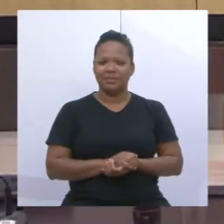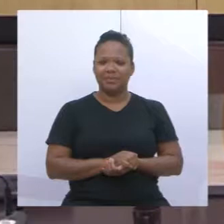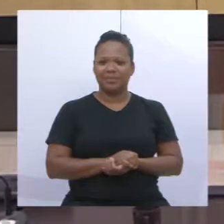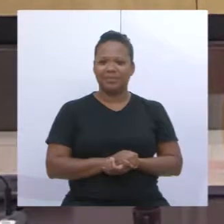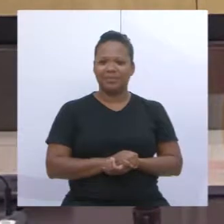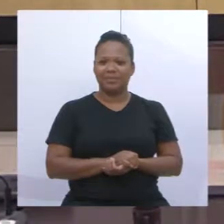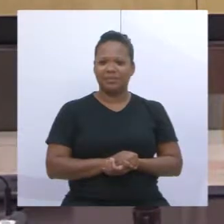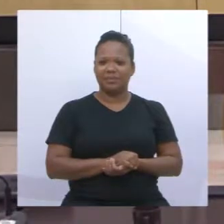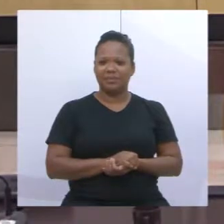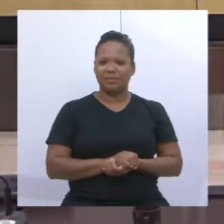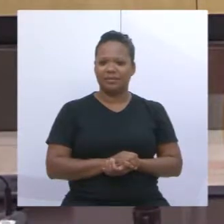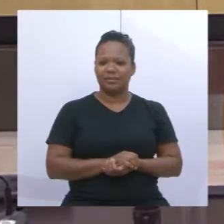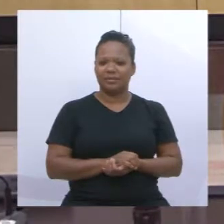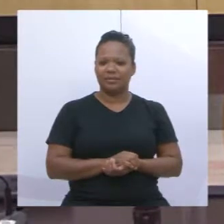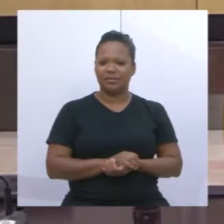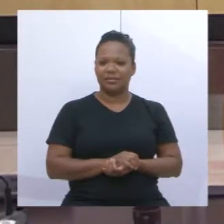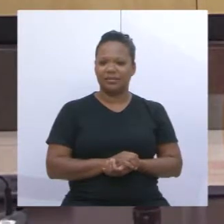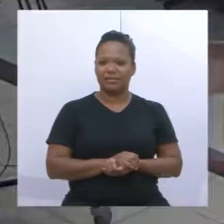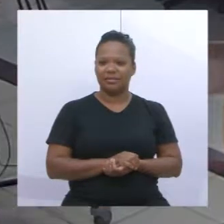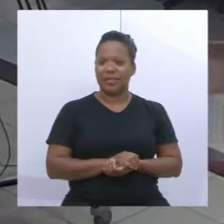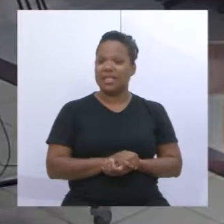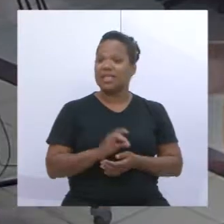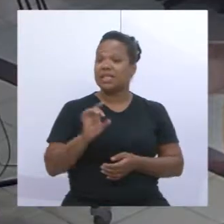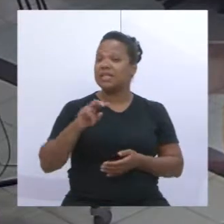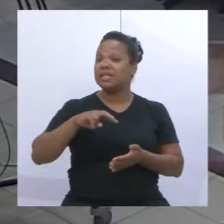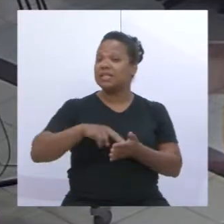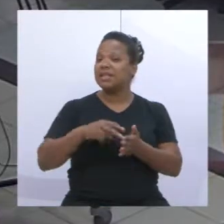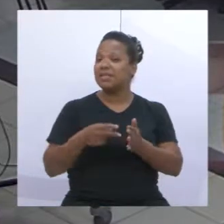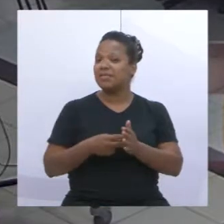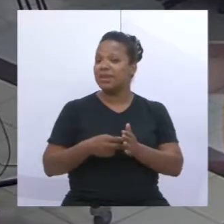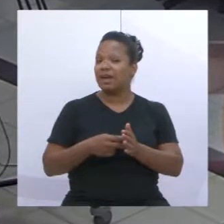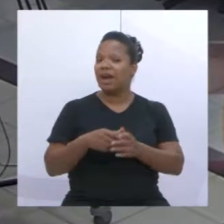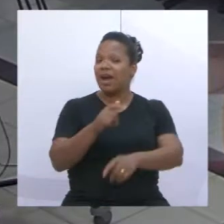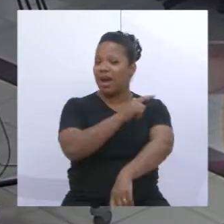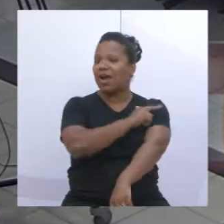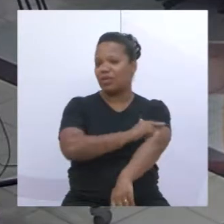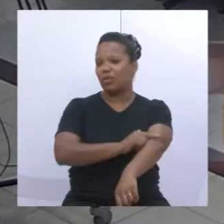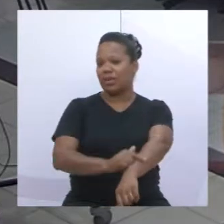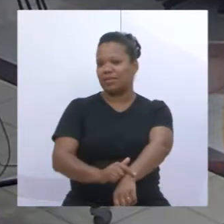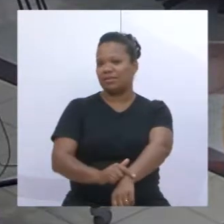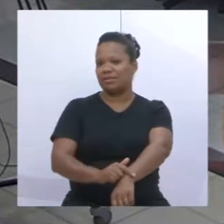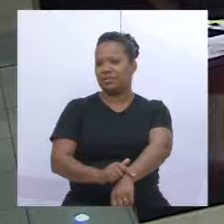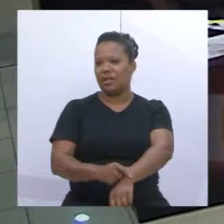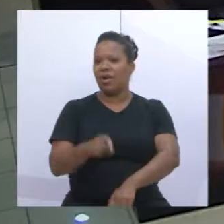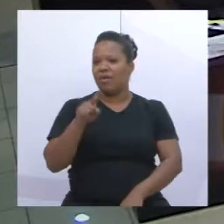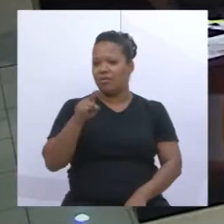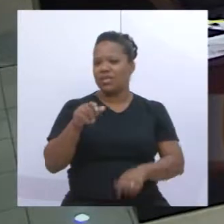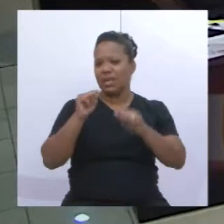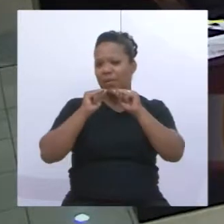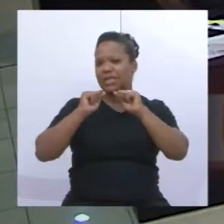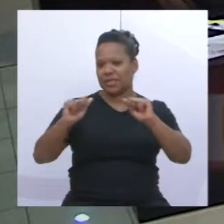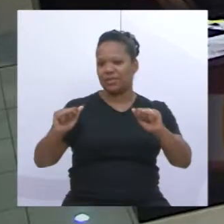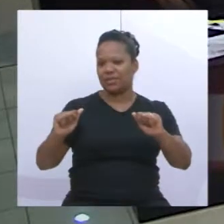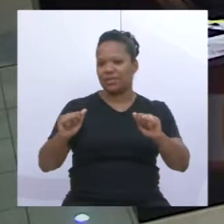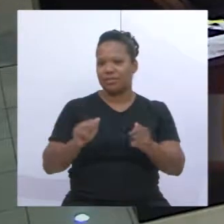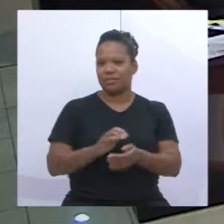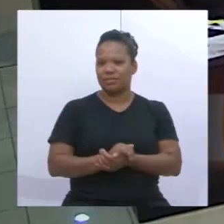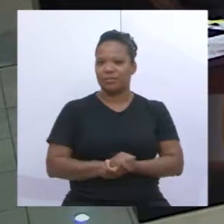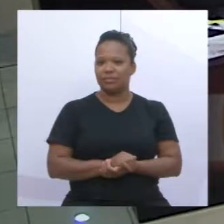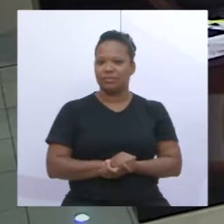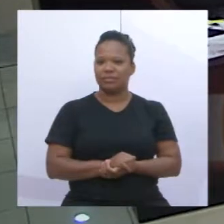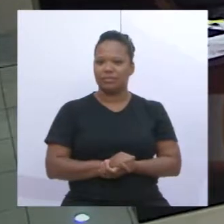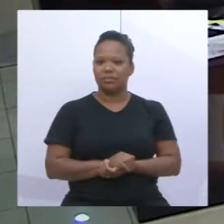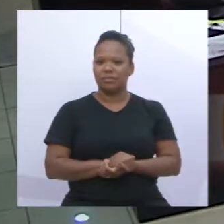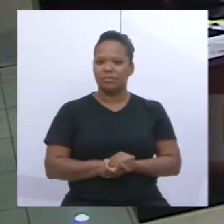Não sou primeira-dama. Isso é uma questão de educação, não é? Ainda mais você que é um assessor. Então, vamos